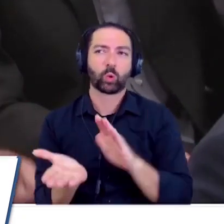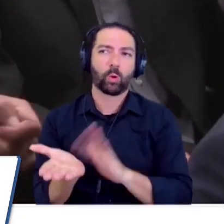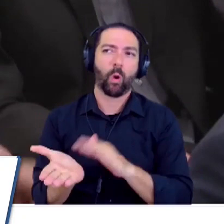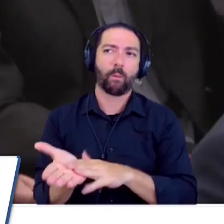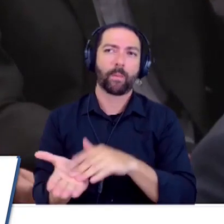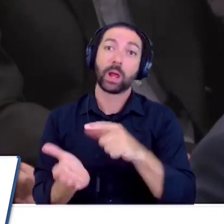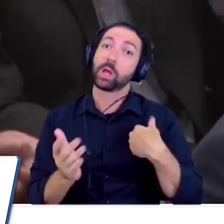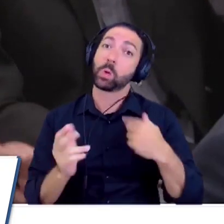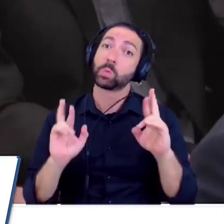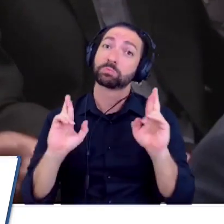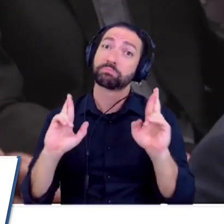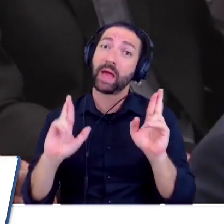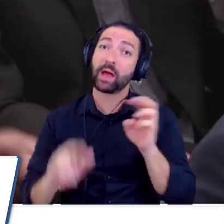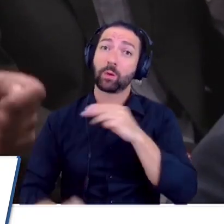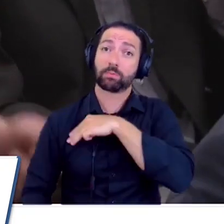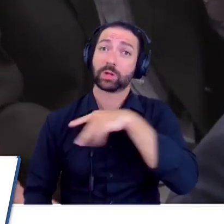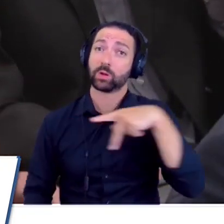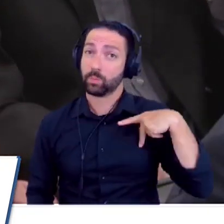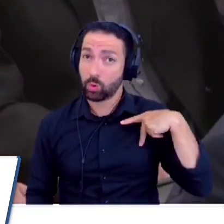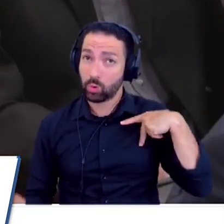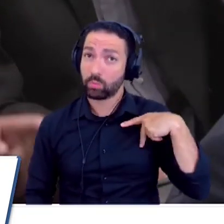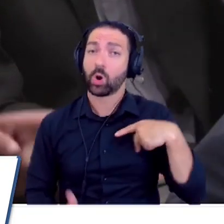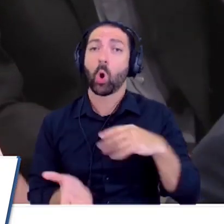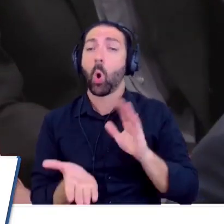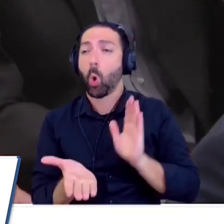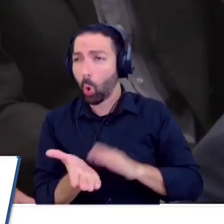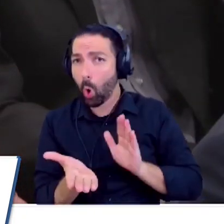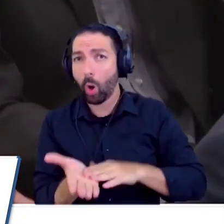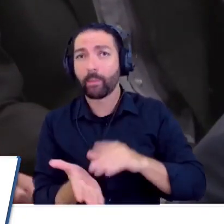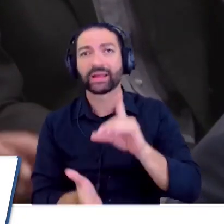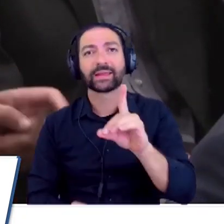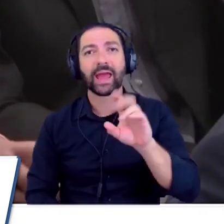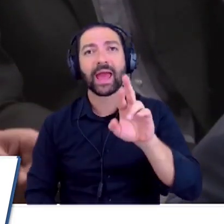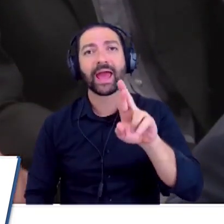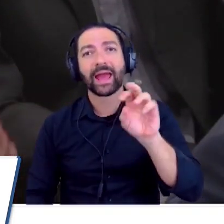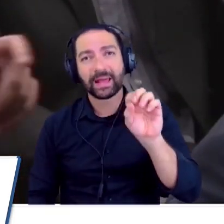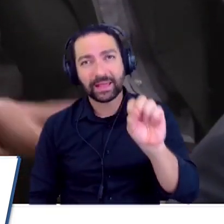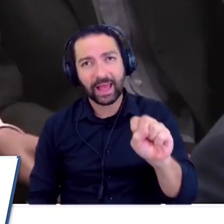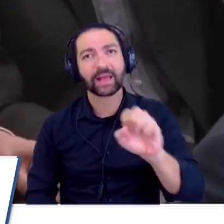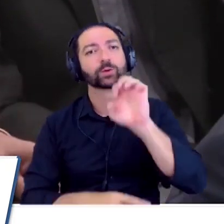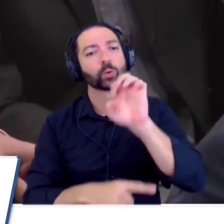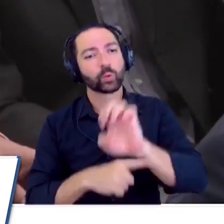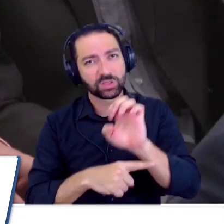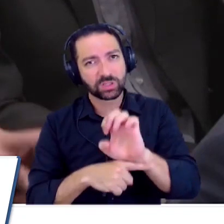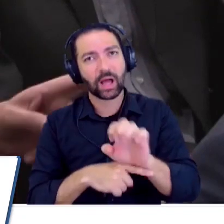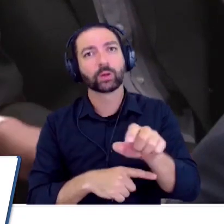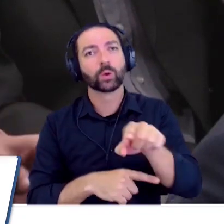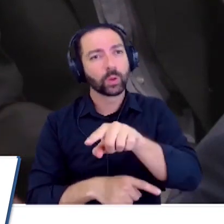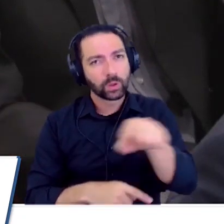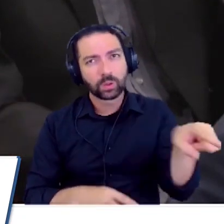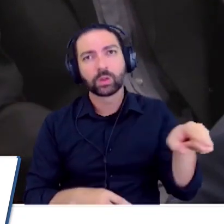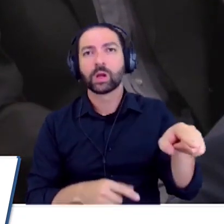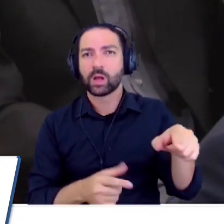Público cobre a DRS, o Estado, que faça, que eles façam um mutirão